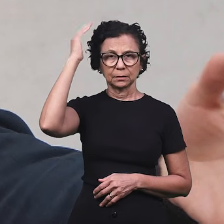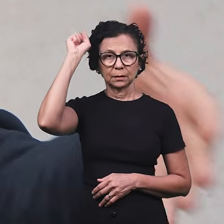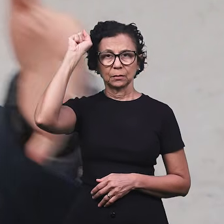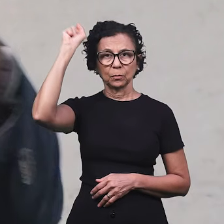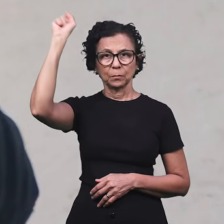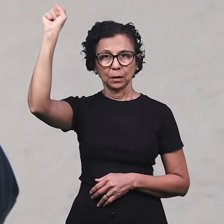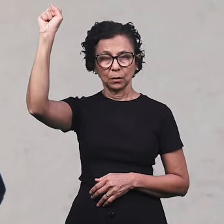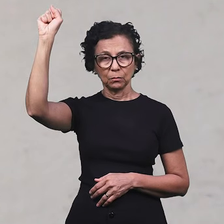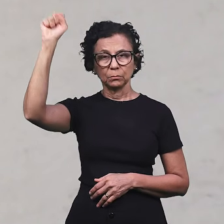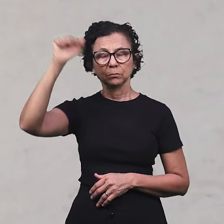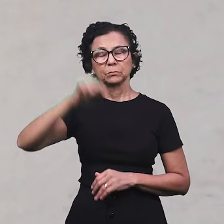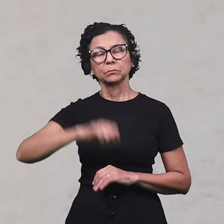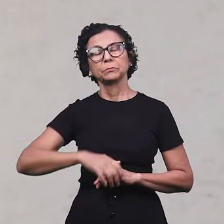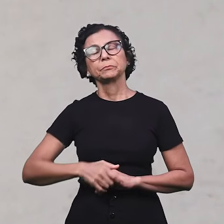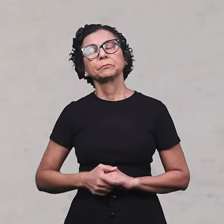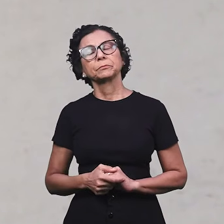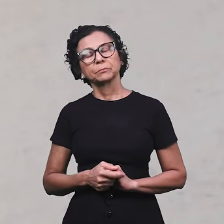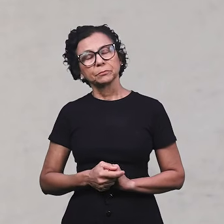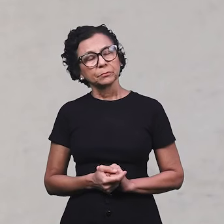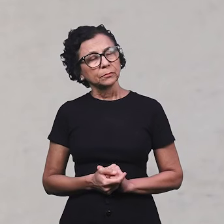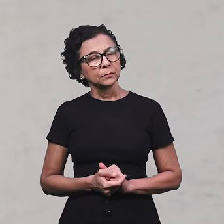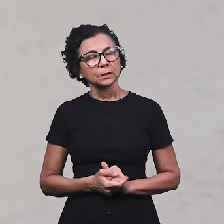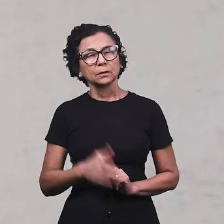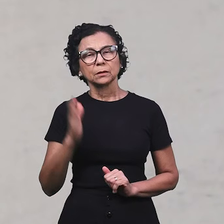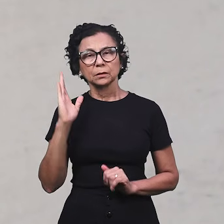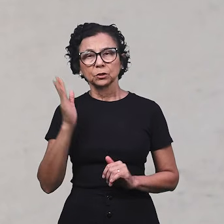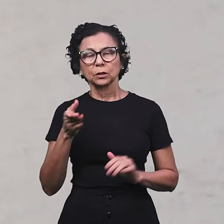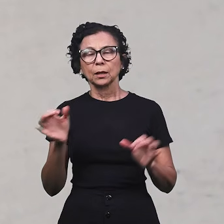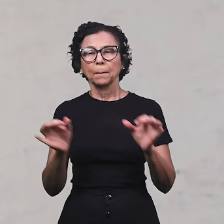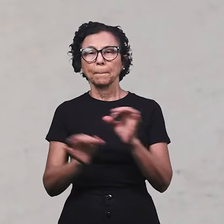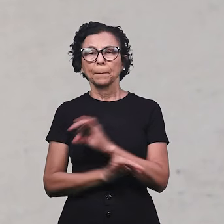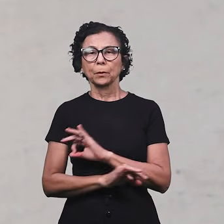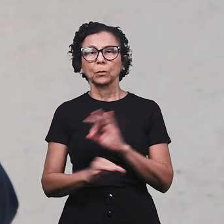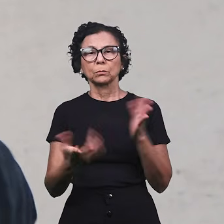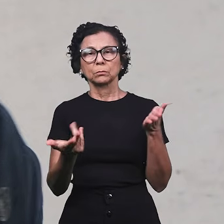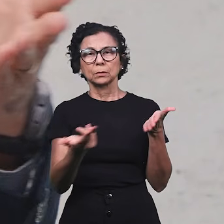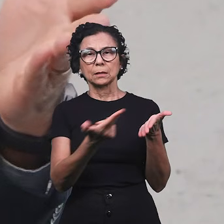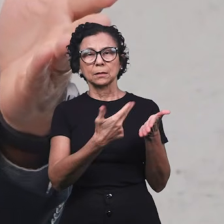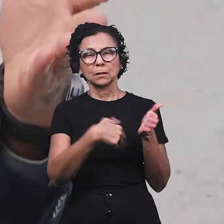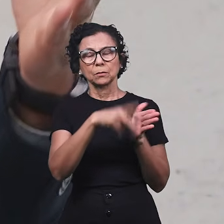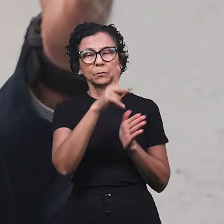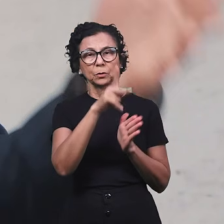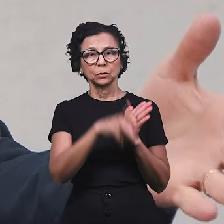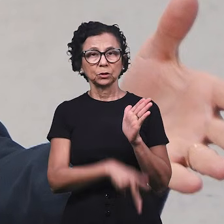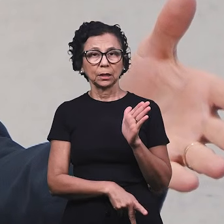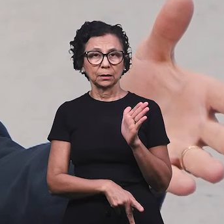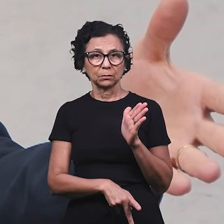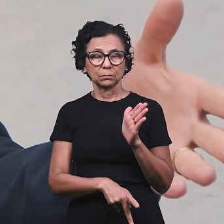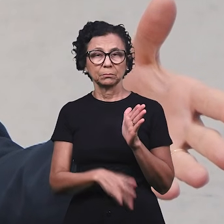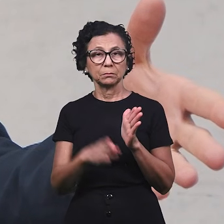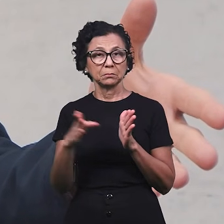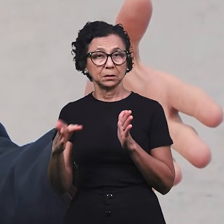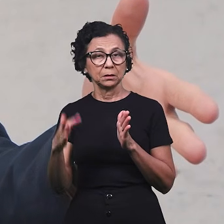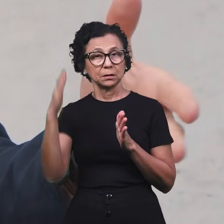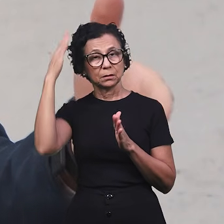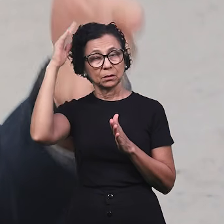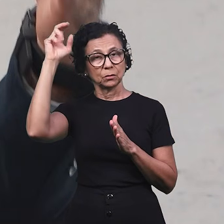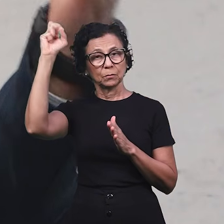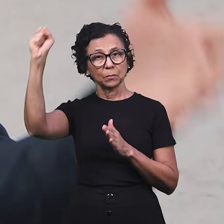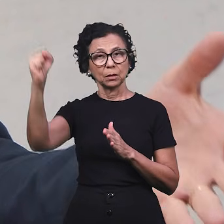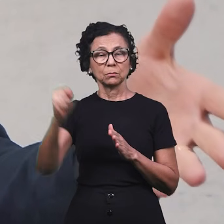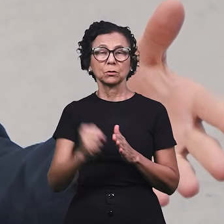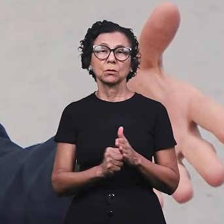definida e ele executou e ainda construiu o seu palácio. Então, a obra ela está estabelecida.